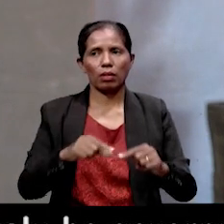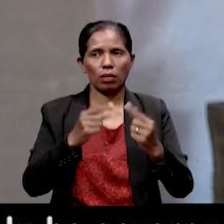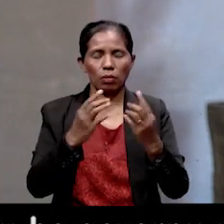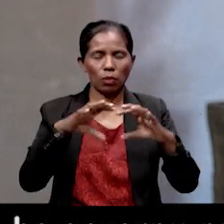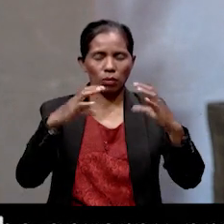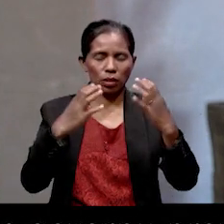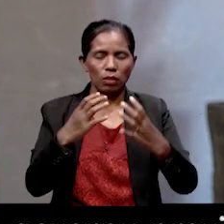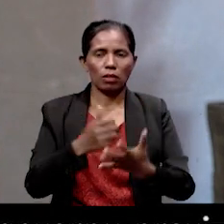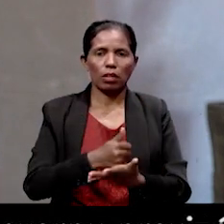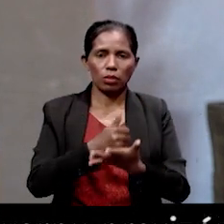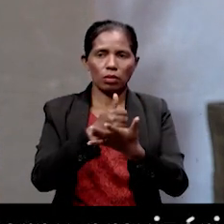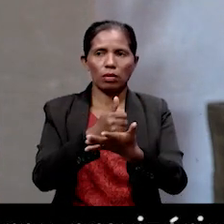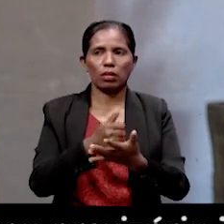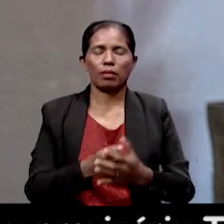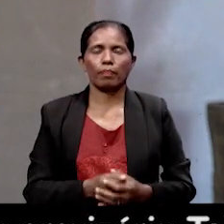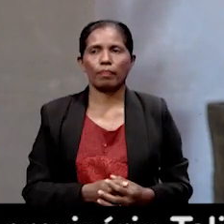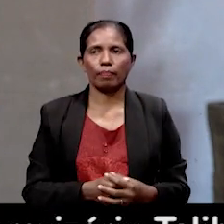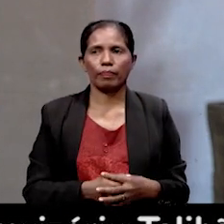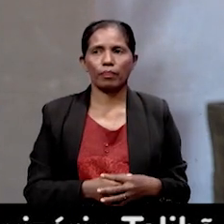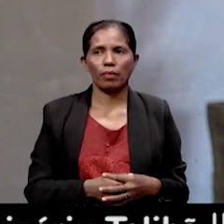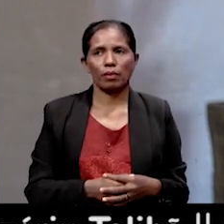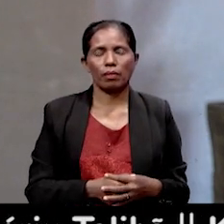sadia, e dane o de